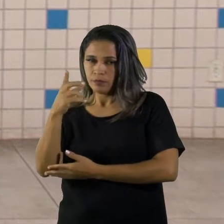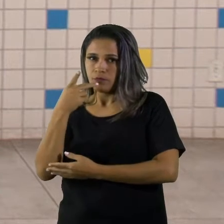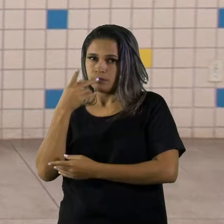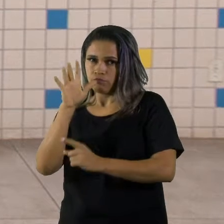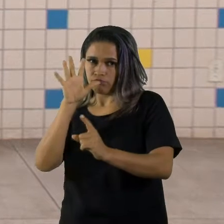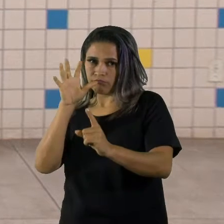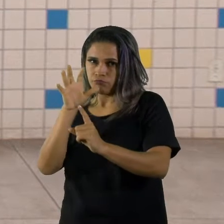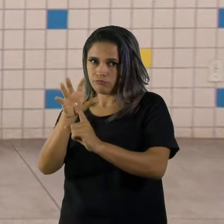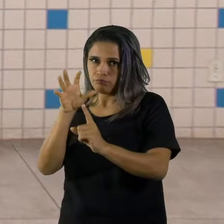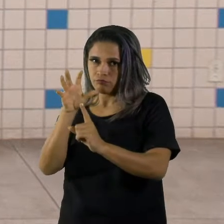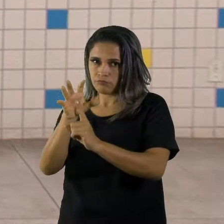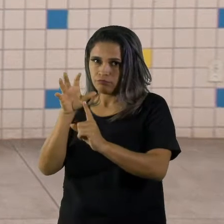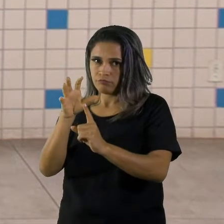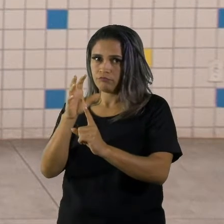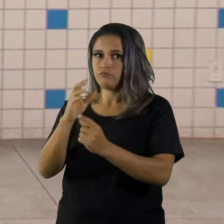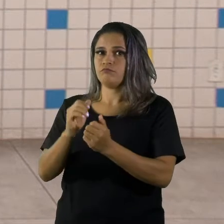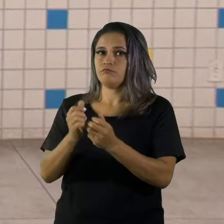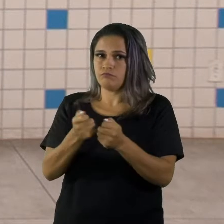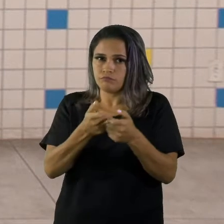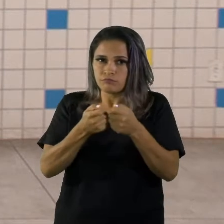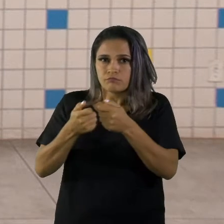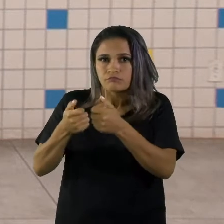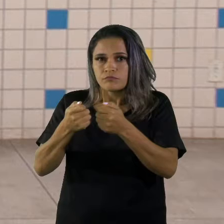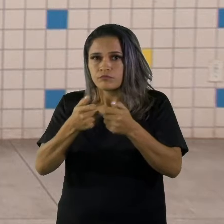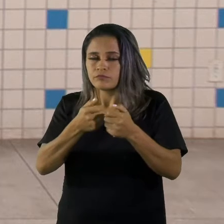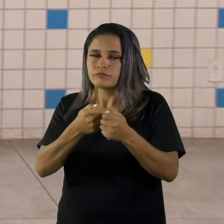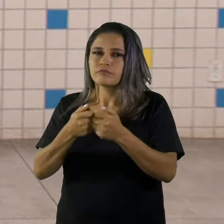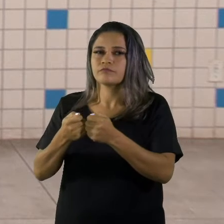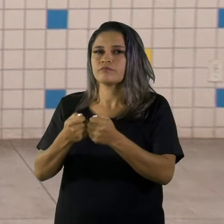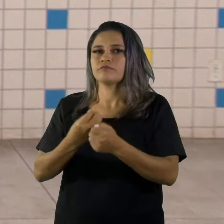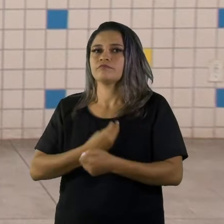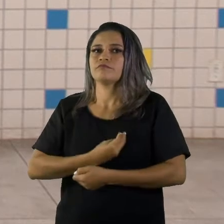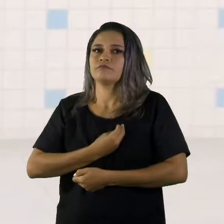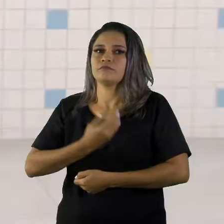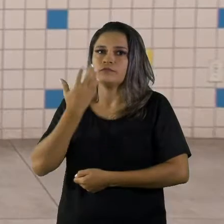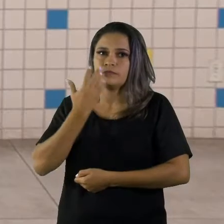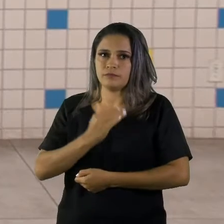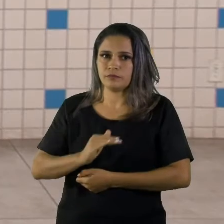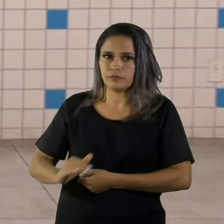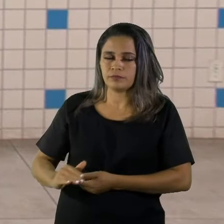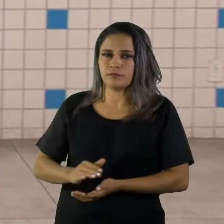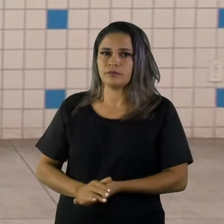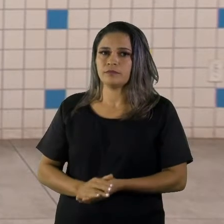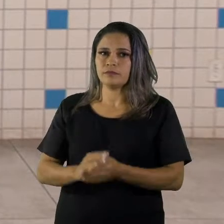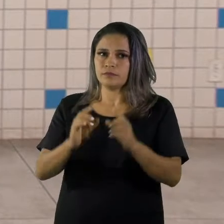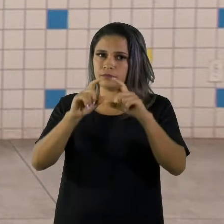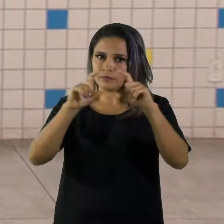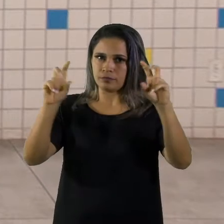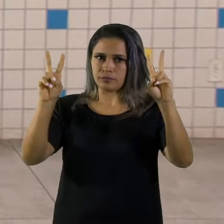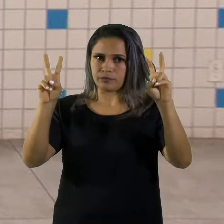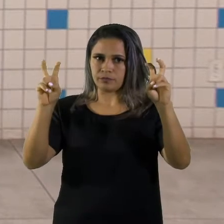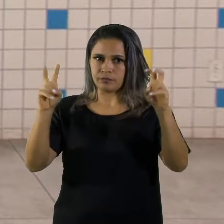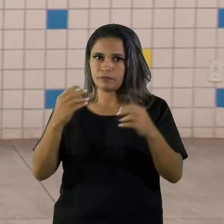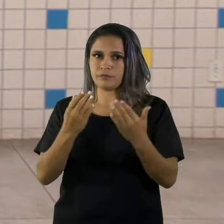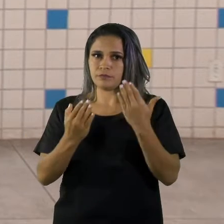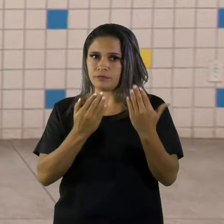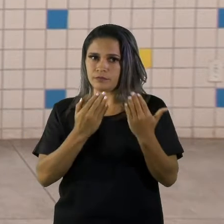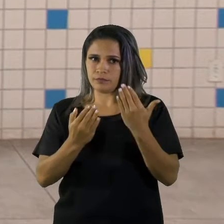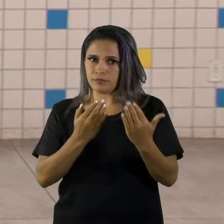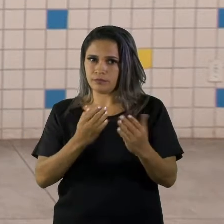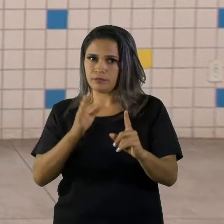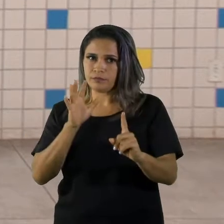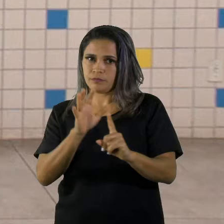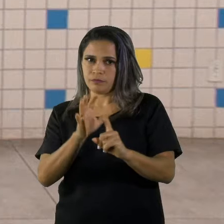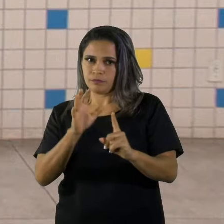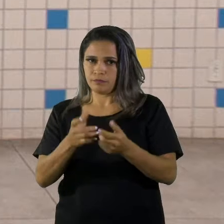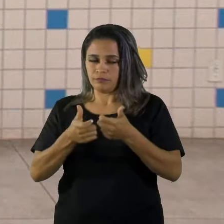que os games causam na vida das crianças. Título: psicóloga fala sobre a influência